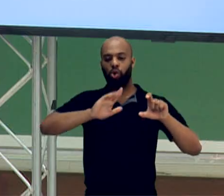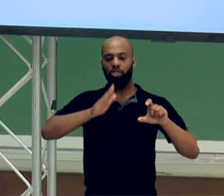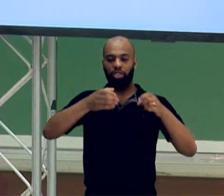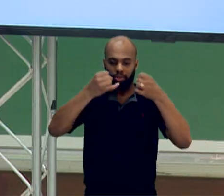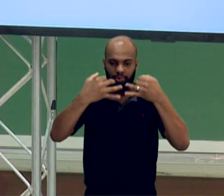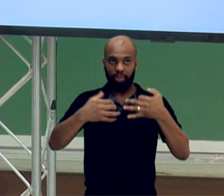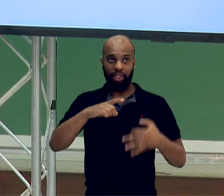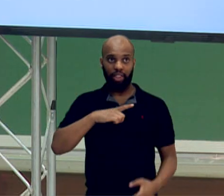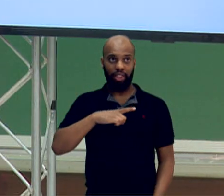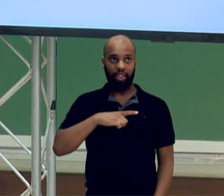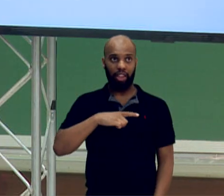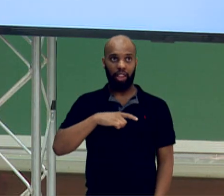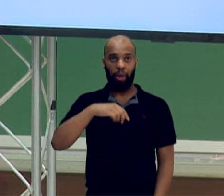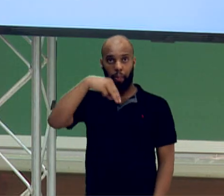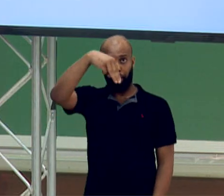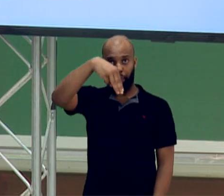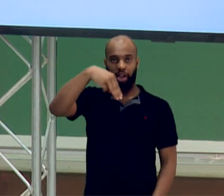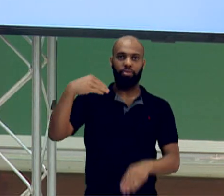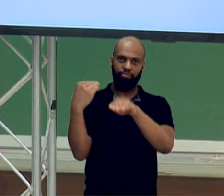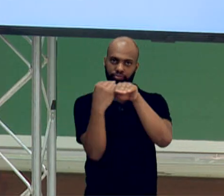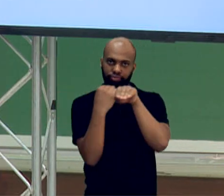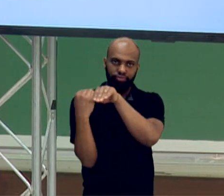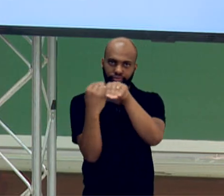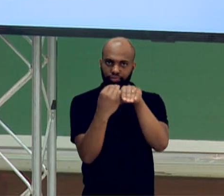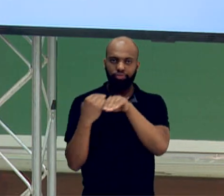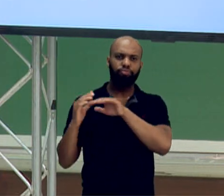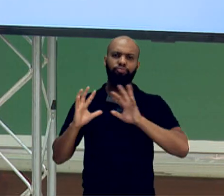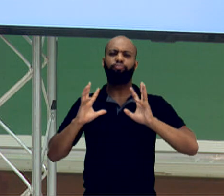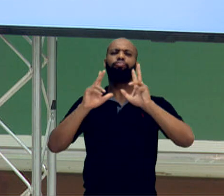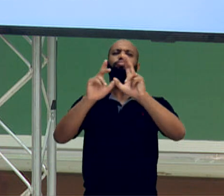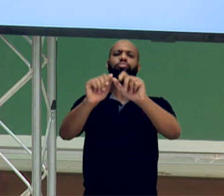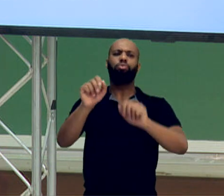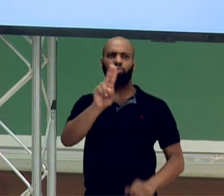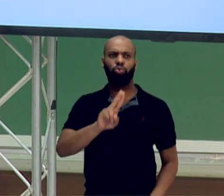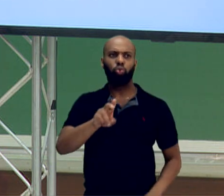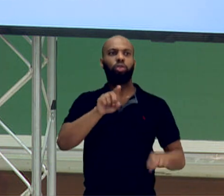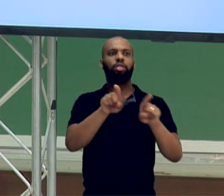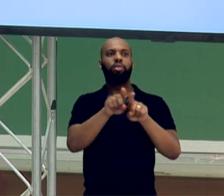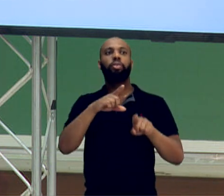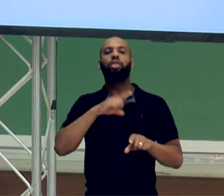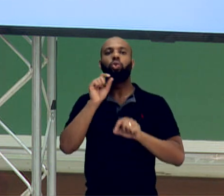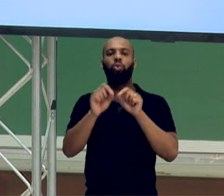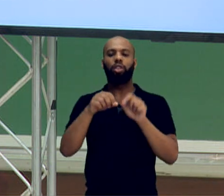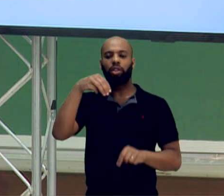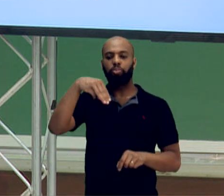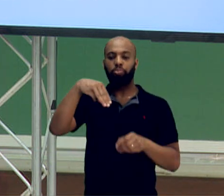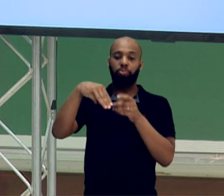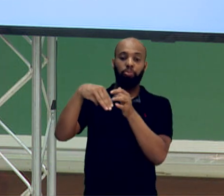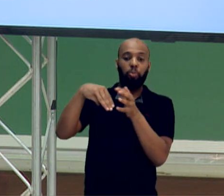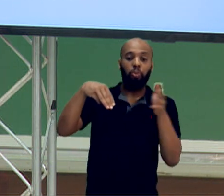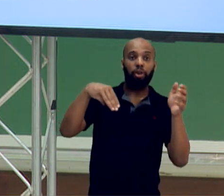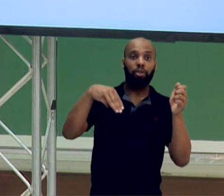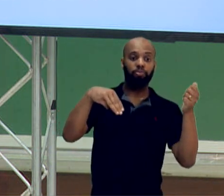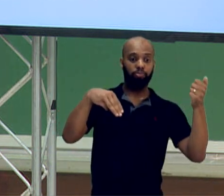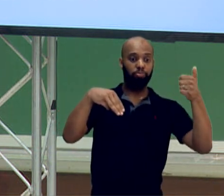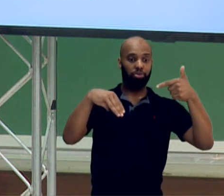isso, vamos pensar, 1 metro vale 100 centímetros. Se 1 metro vale 100 centímetros, quanto que vai